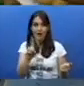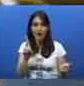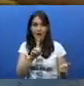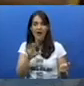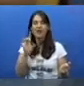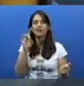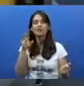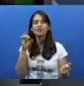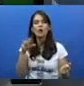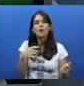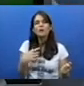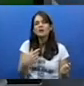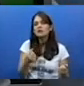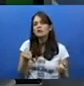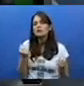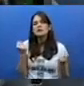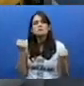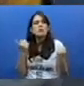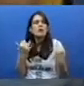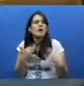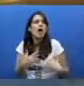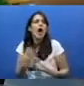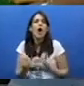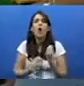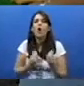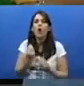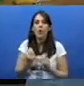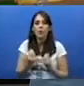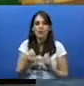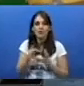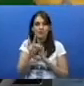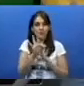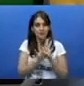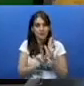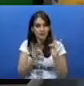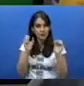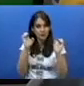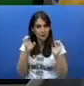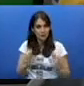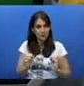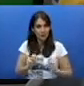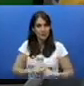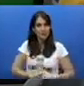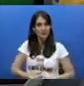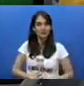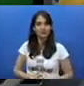para análise, para entendimento, ok?